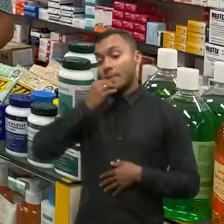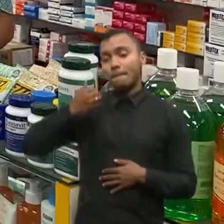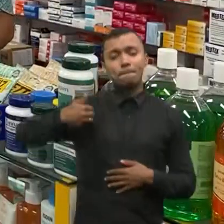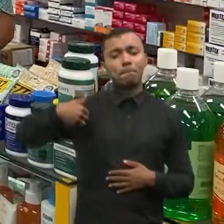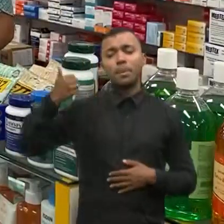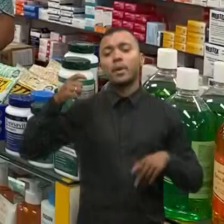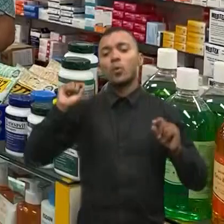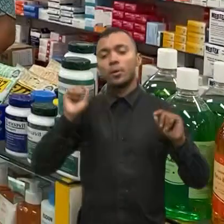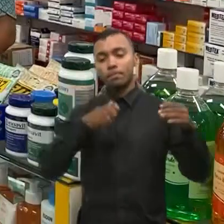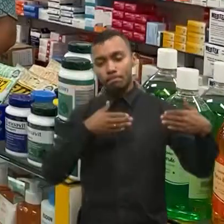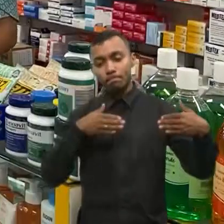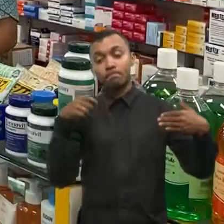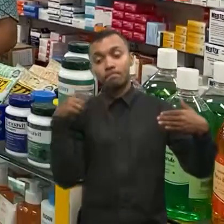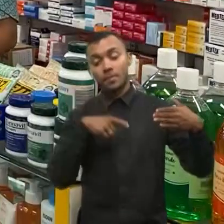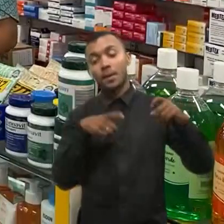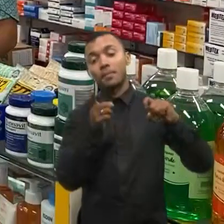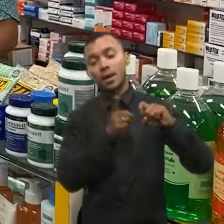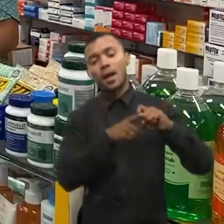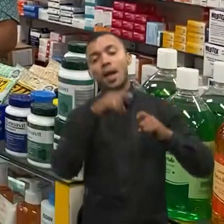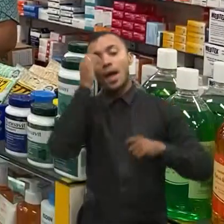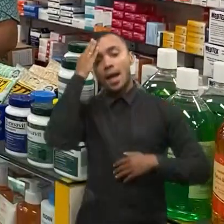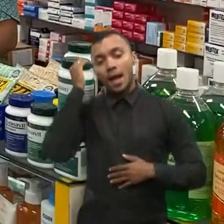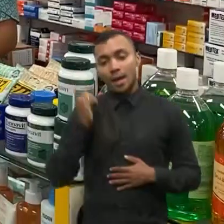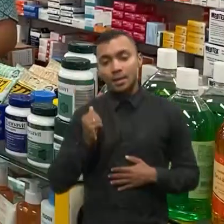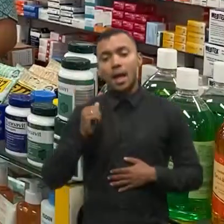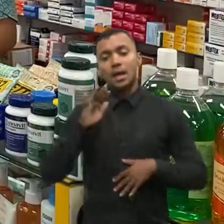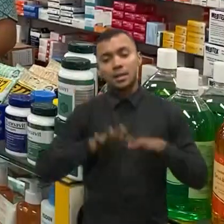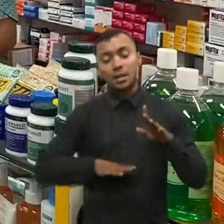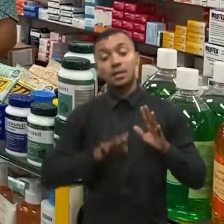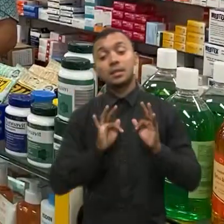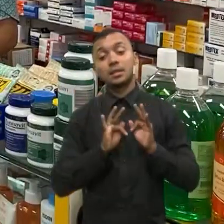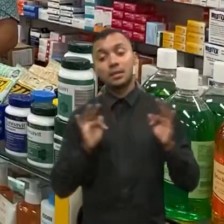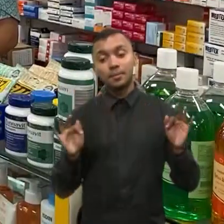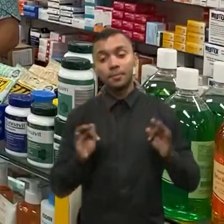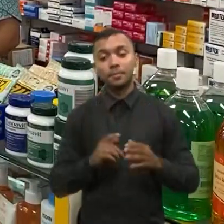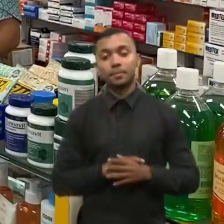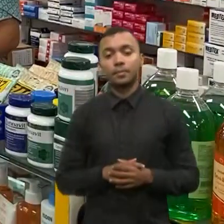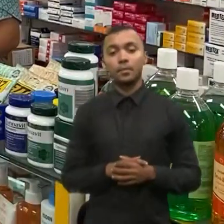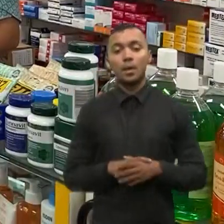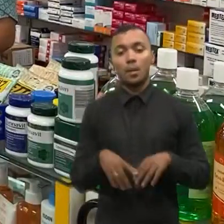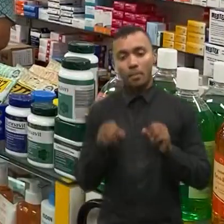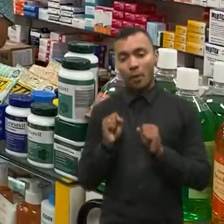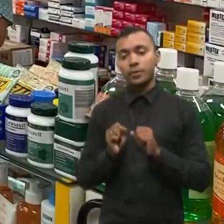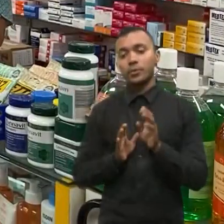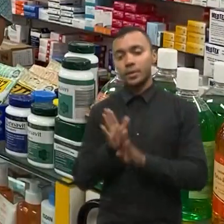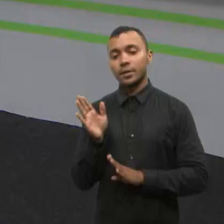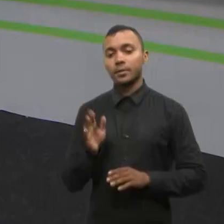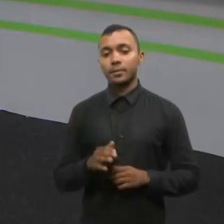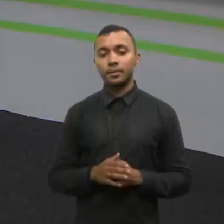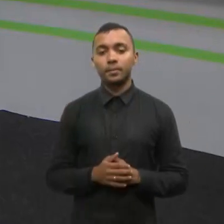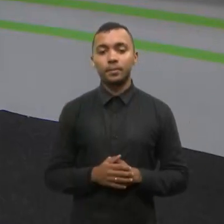o atendimento médico. Claro que às vezes sintomas mais simples, a gente pode orientar aqui na farmácia.